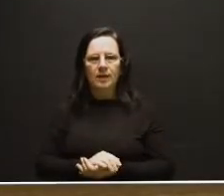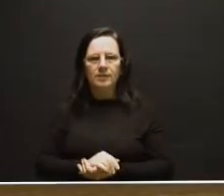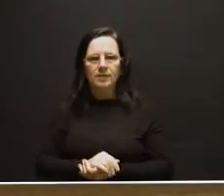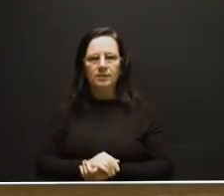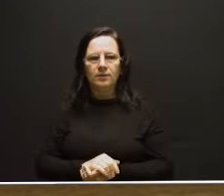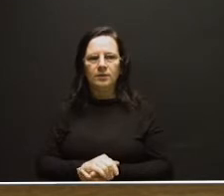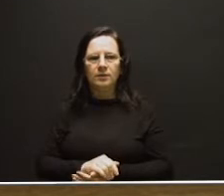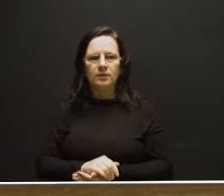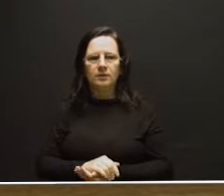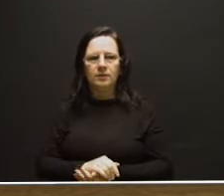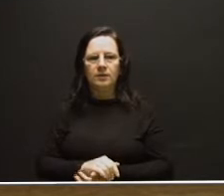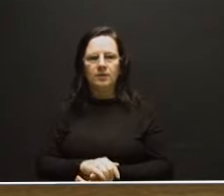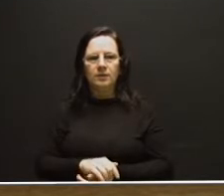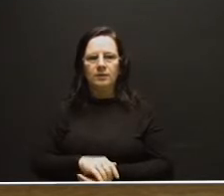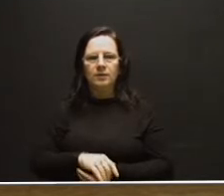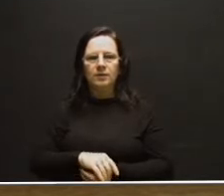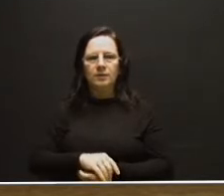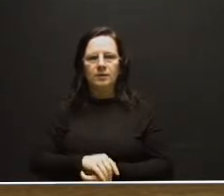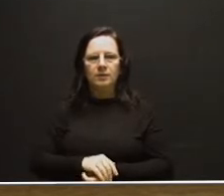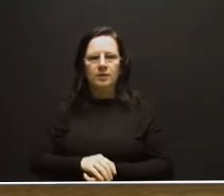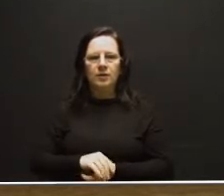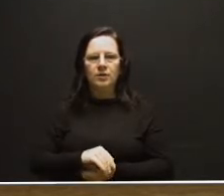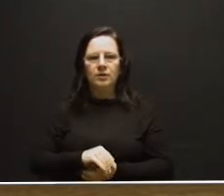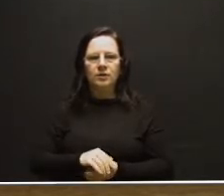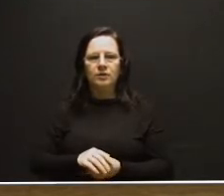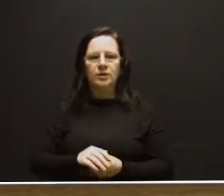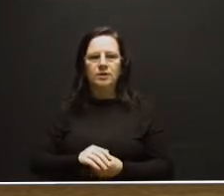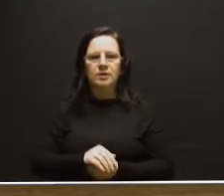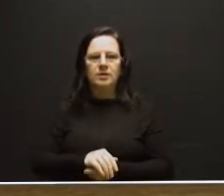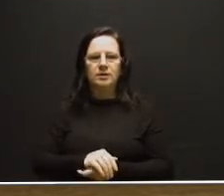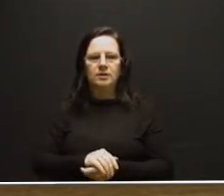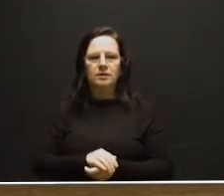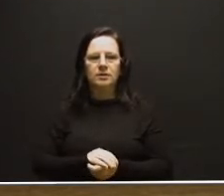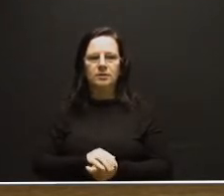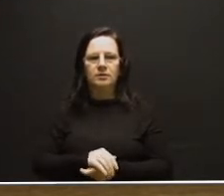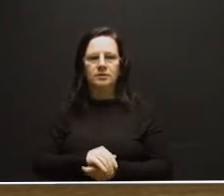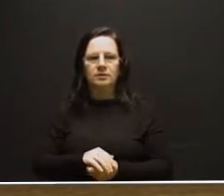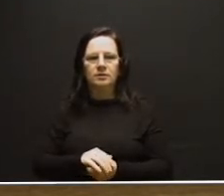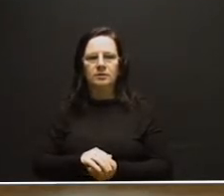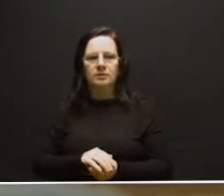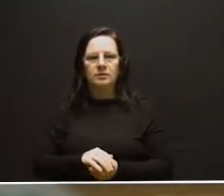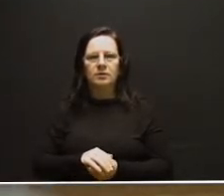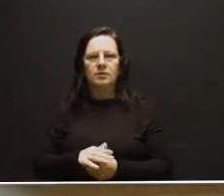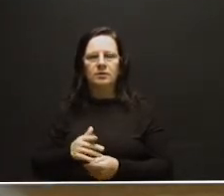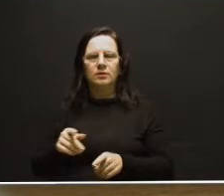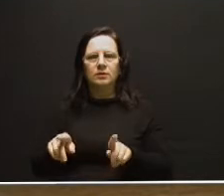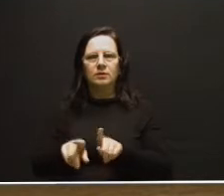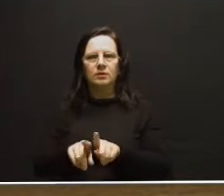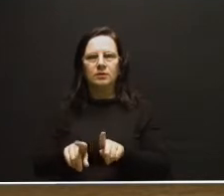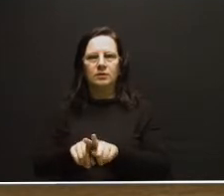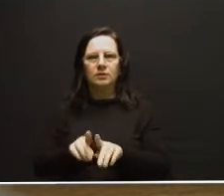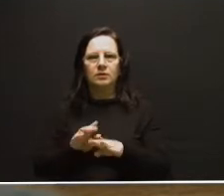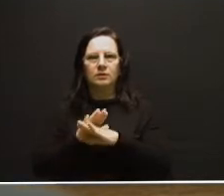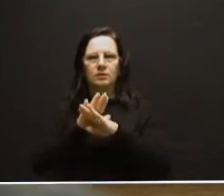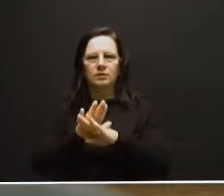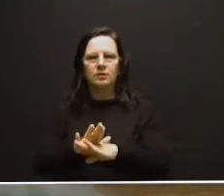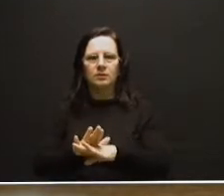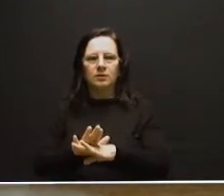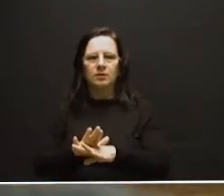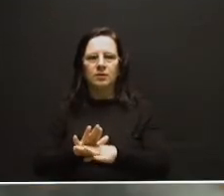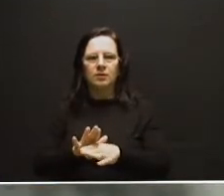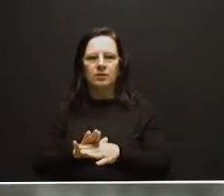então meu apoio aqui está declarado que eu também sou a favor de que o pedrinho entregue essas pastas que está